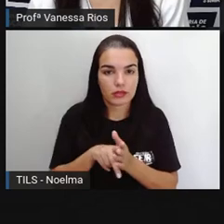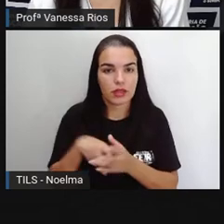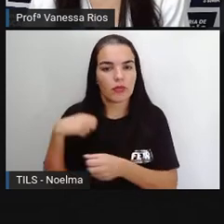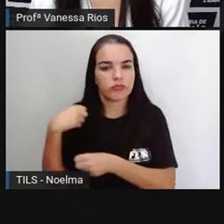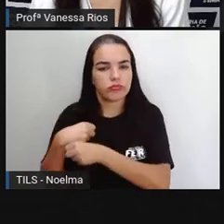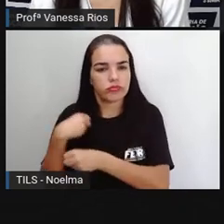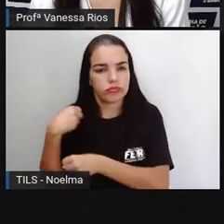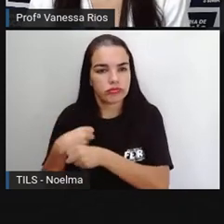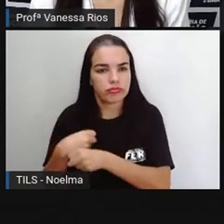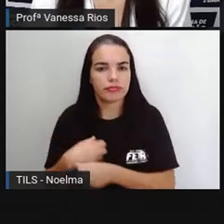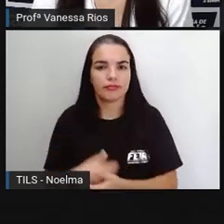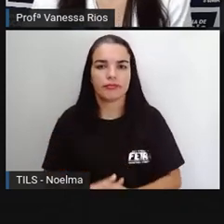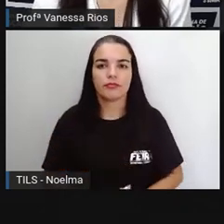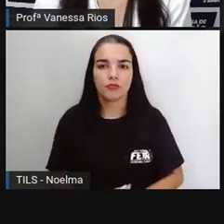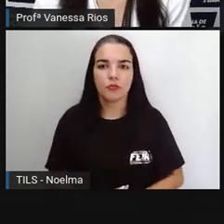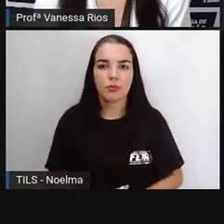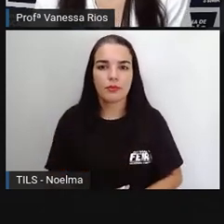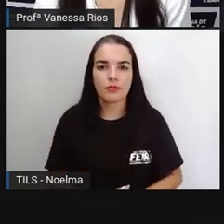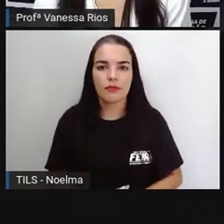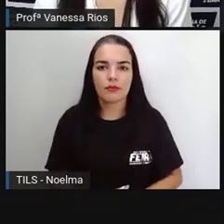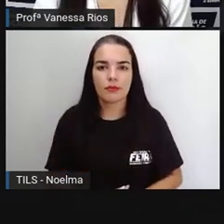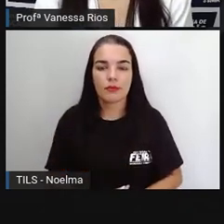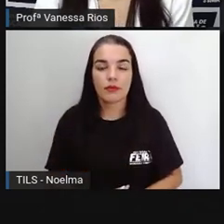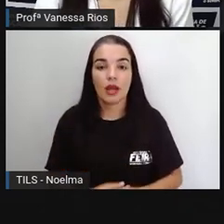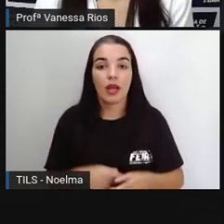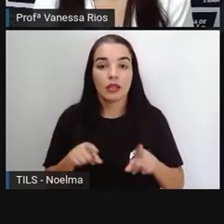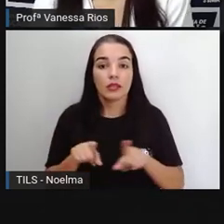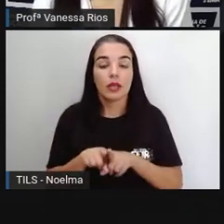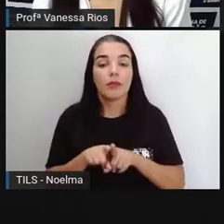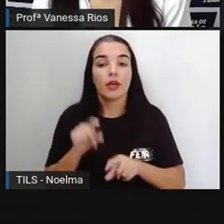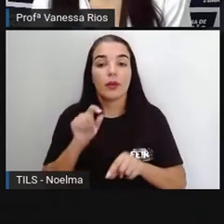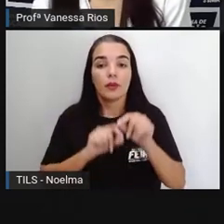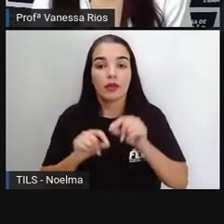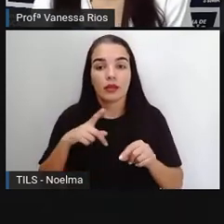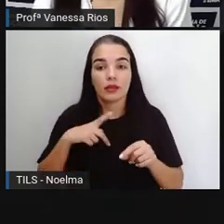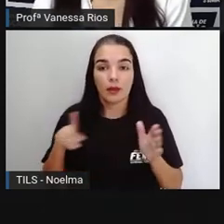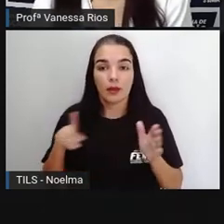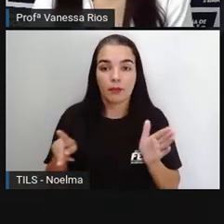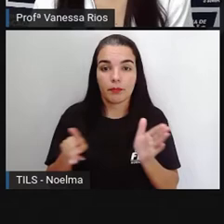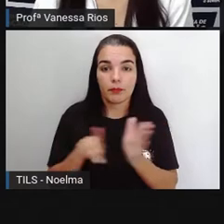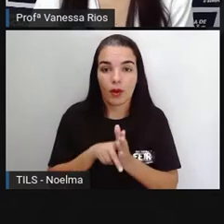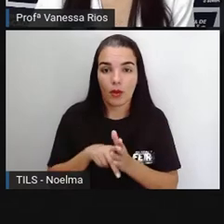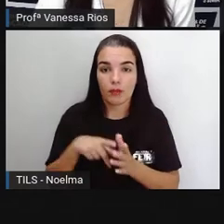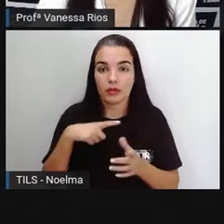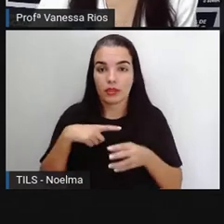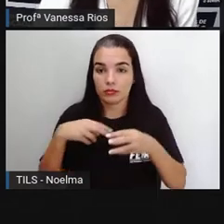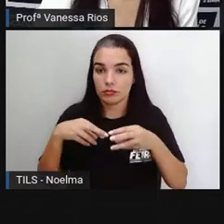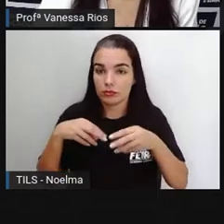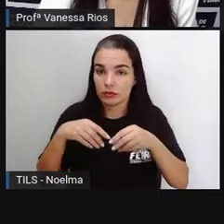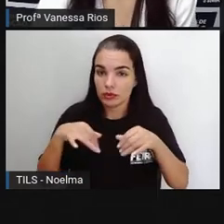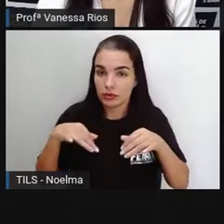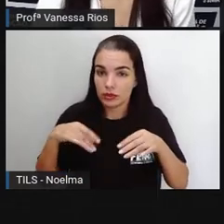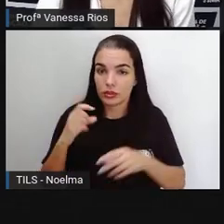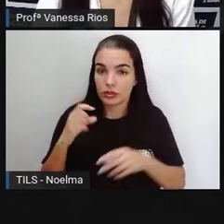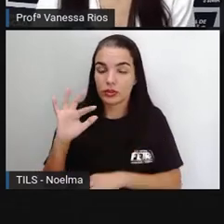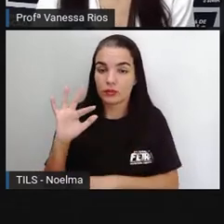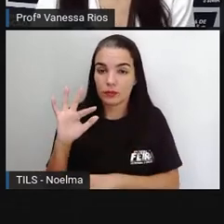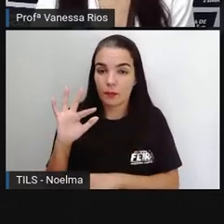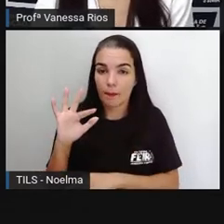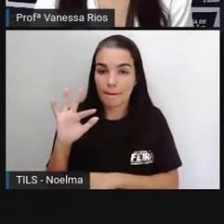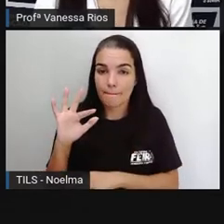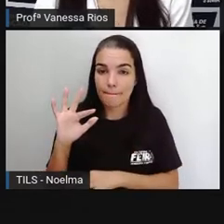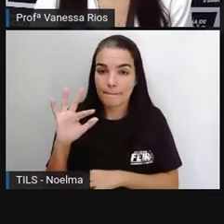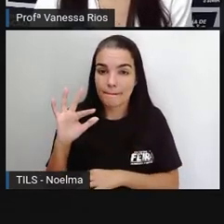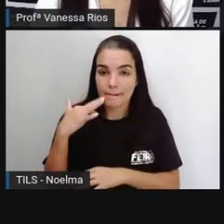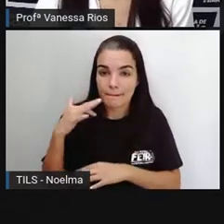construído. E aí, os materiais, eles são compostos de matéria, de substâncias que à